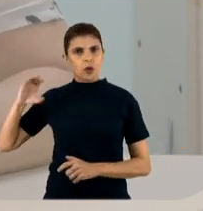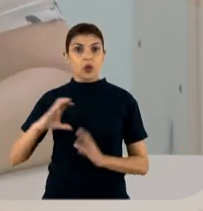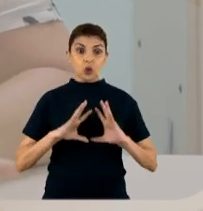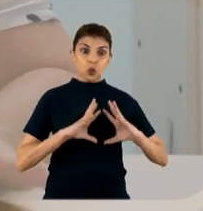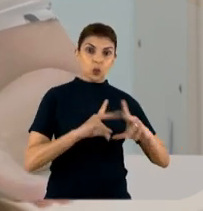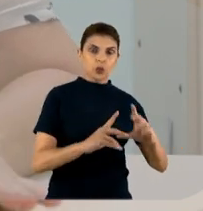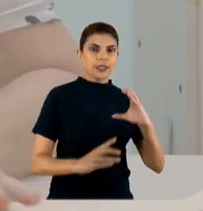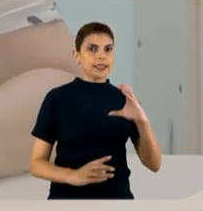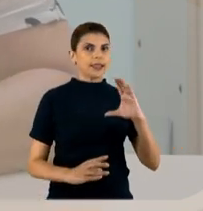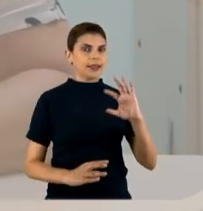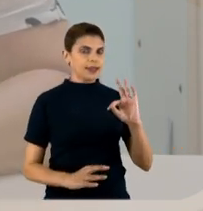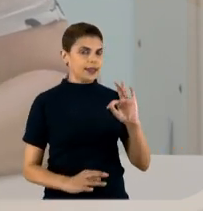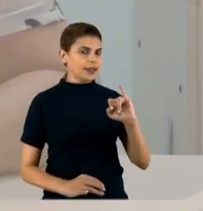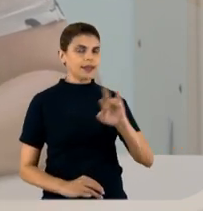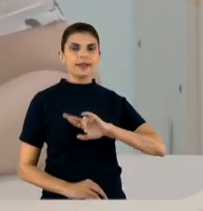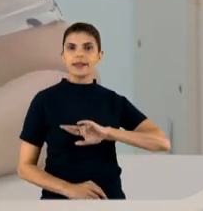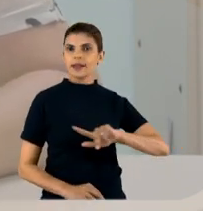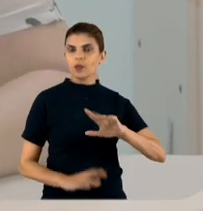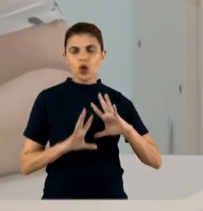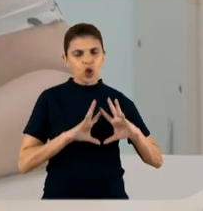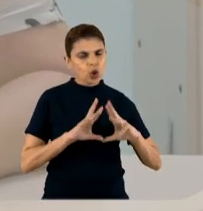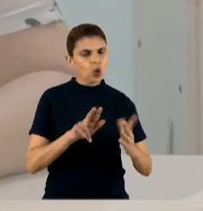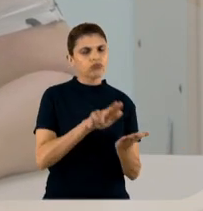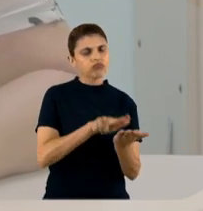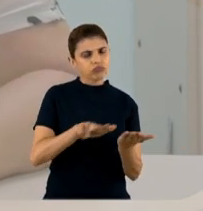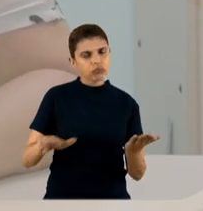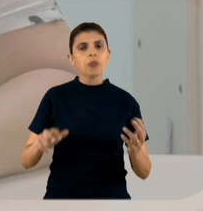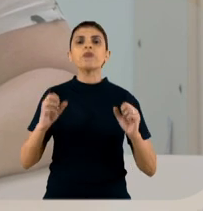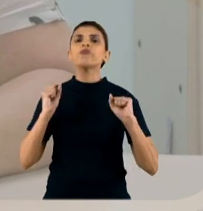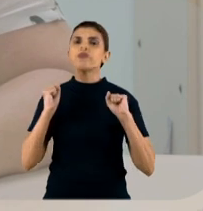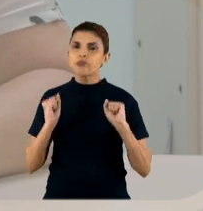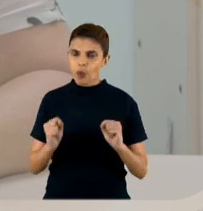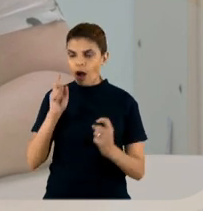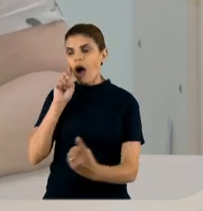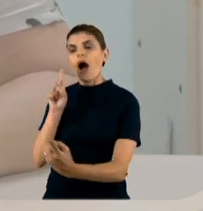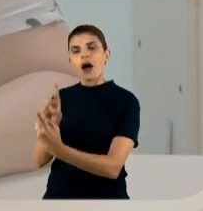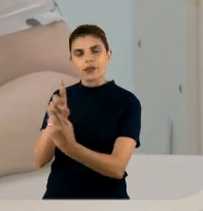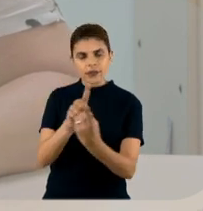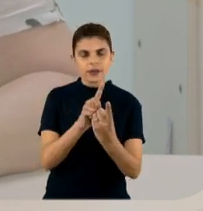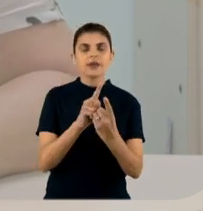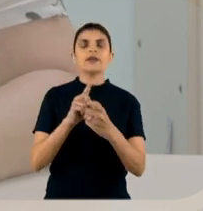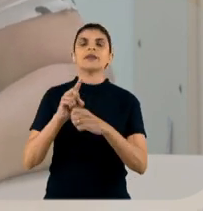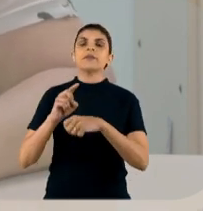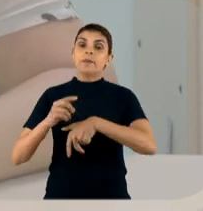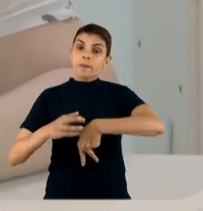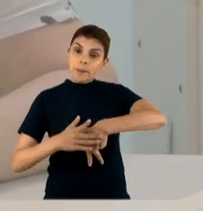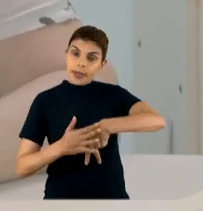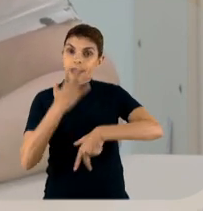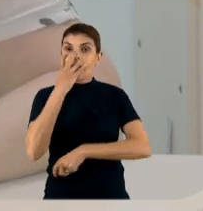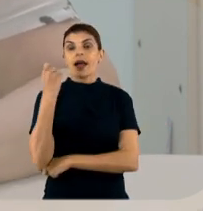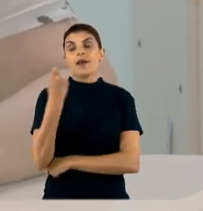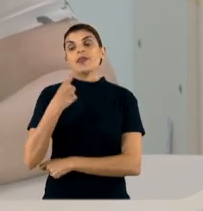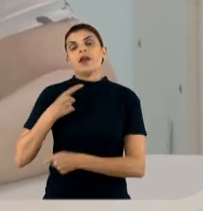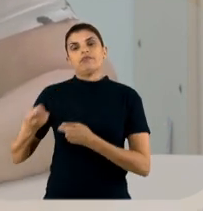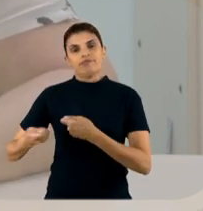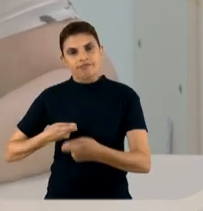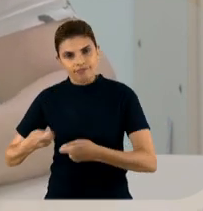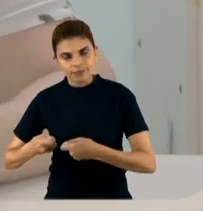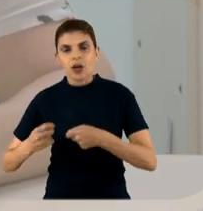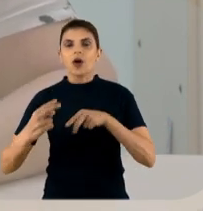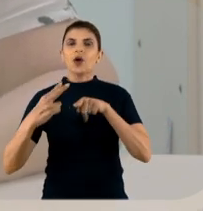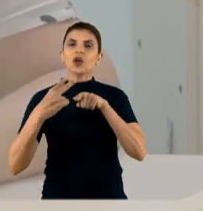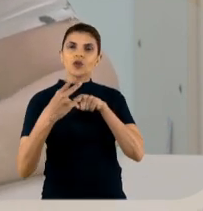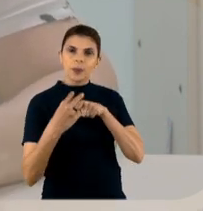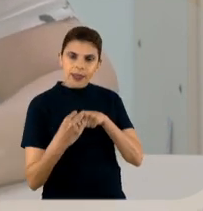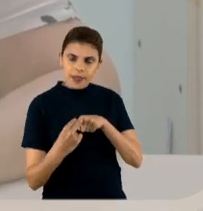ser totalmente CTI mas eh todos os leitos podem atender pacientes graves vão ter uma monitorização